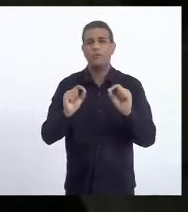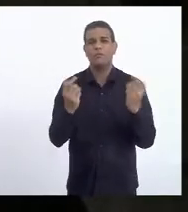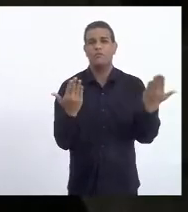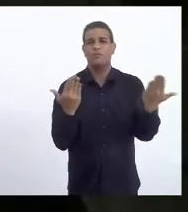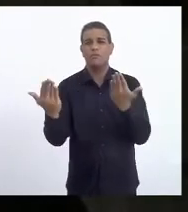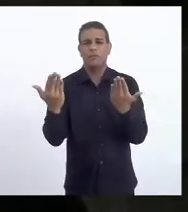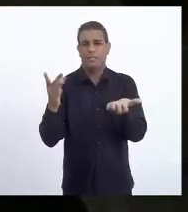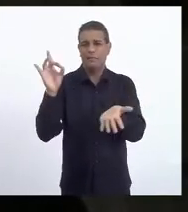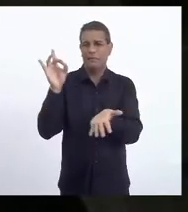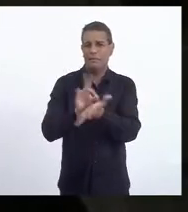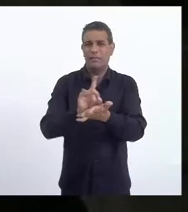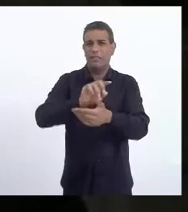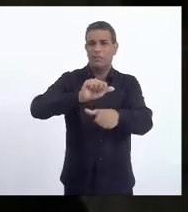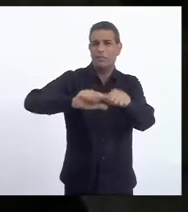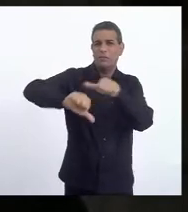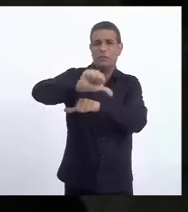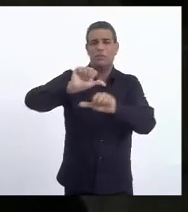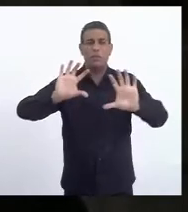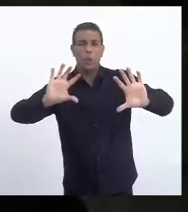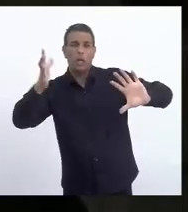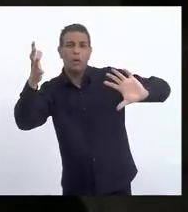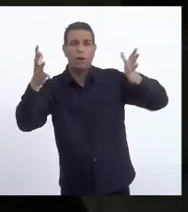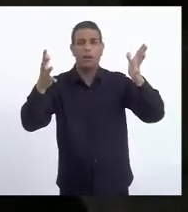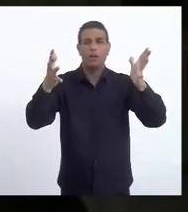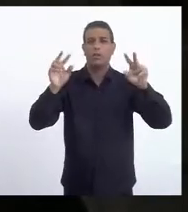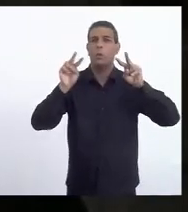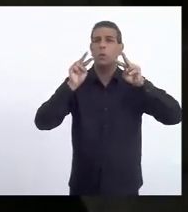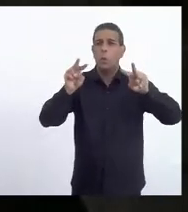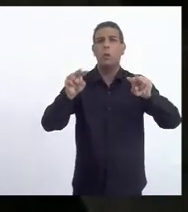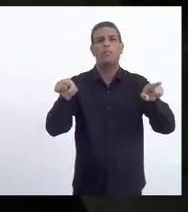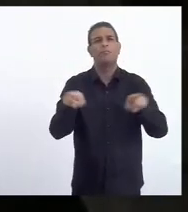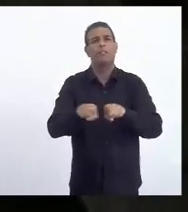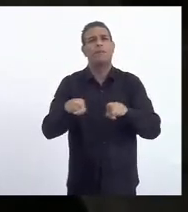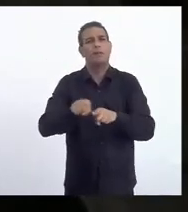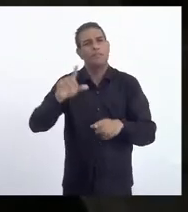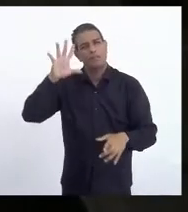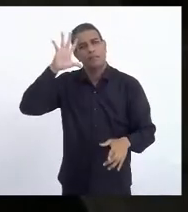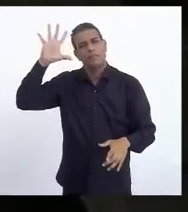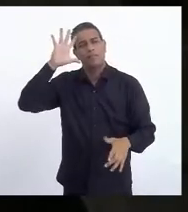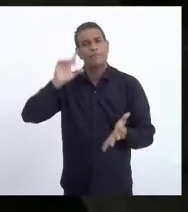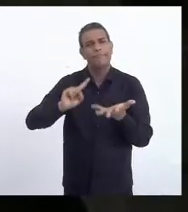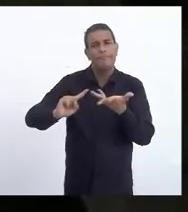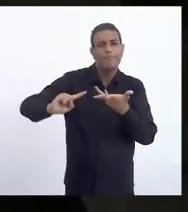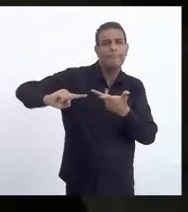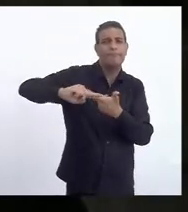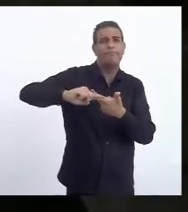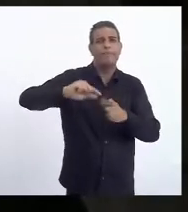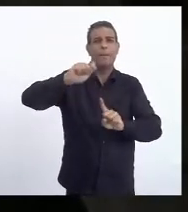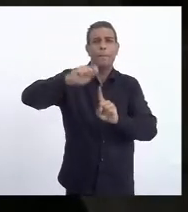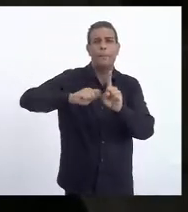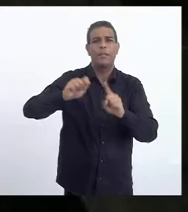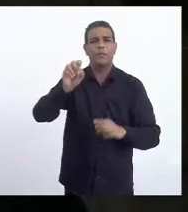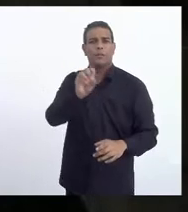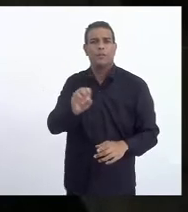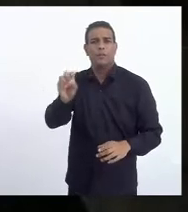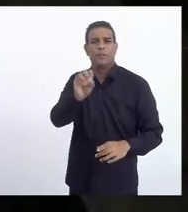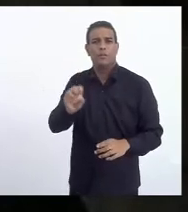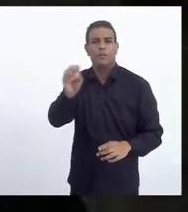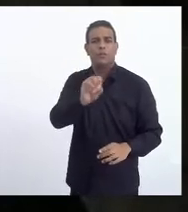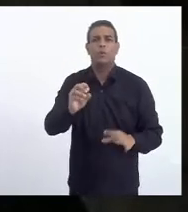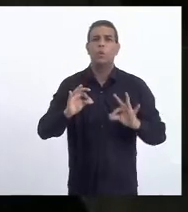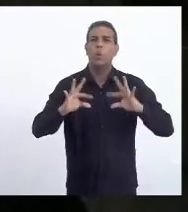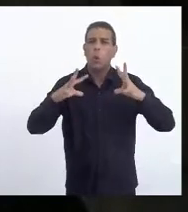e da realidade das mudanças climáticas basta refletir sobre o mês de outubro no Rio de Janeiro